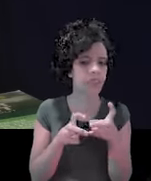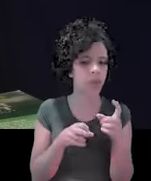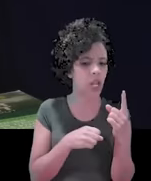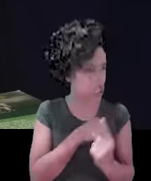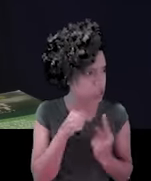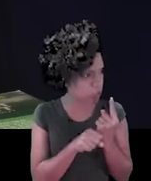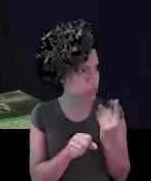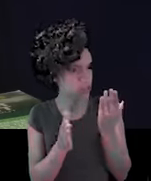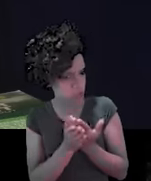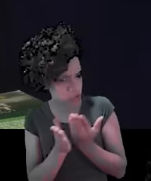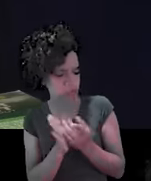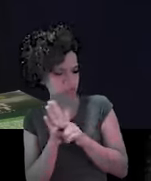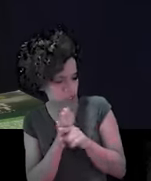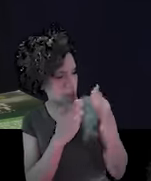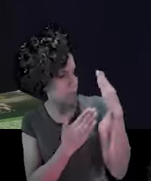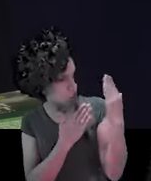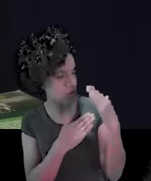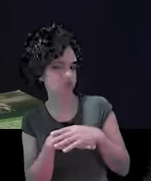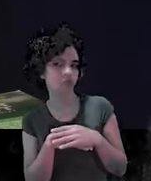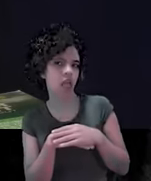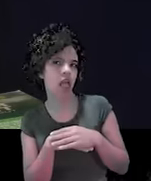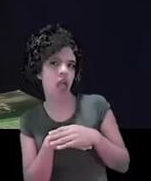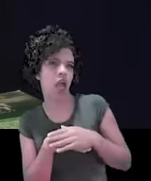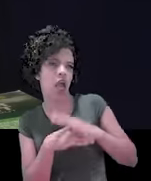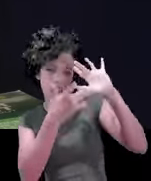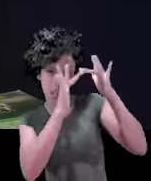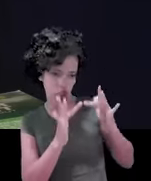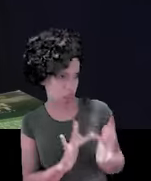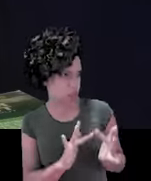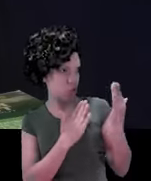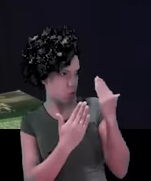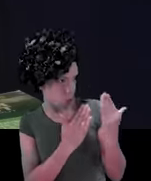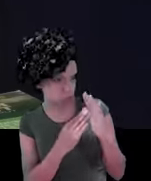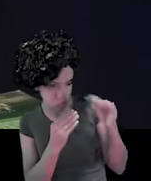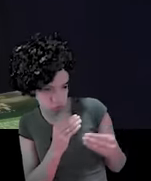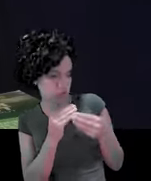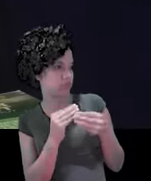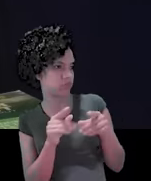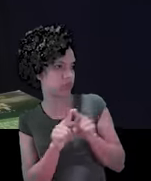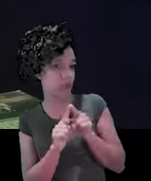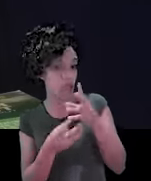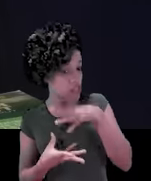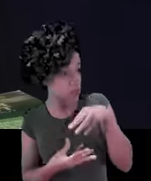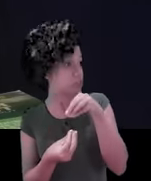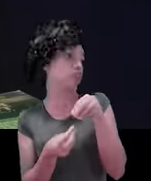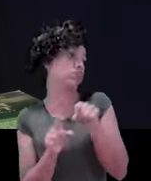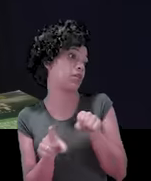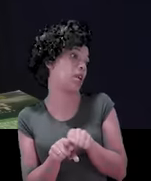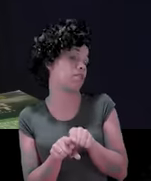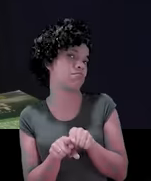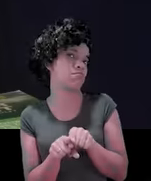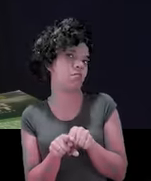percebo nesse um ano estudando psicologia neurociência pouco de Coaching Sim claro é muito de espiritualidade também